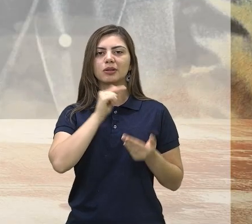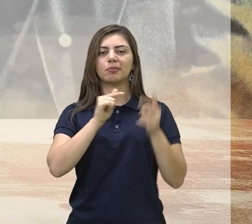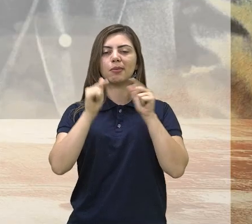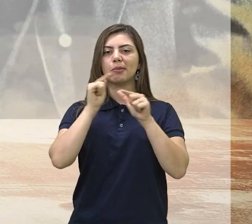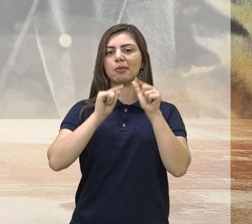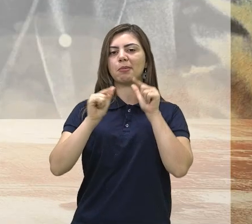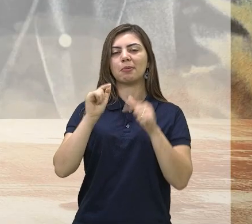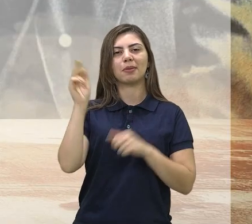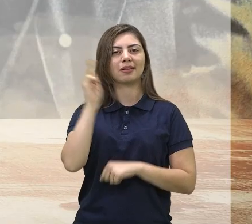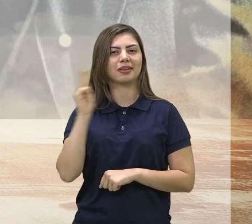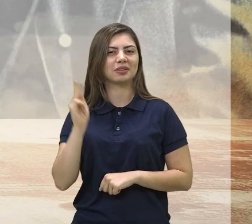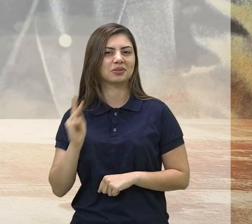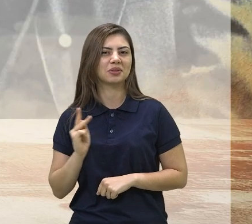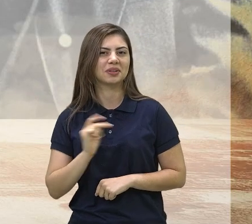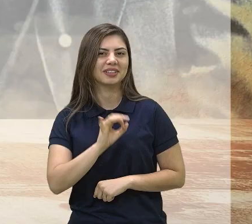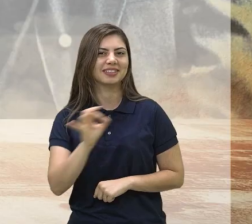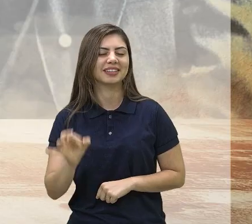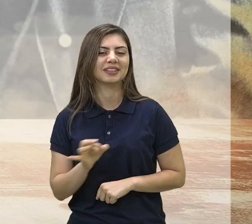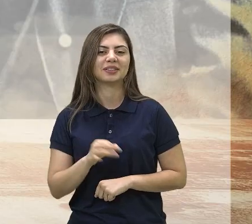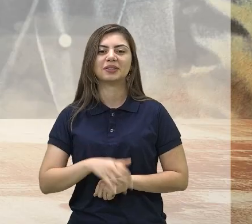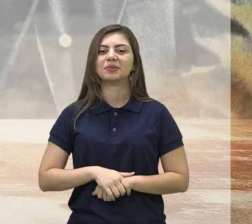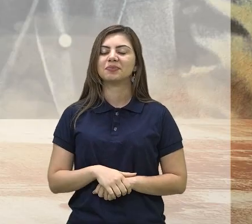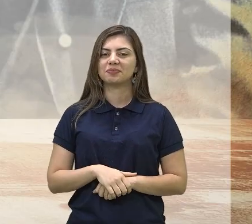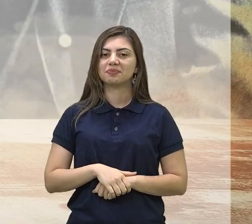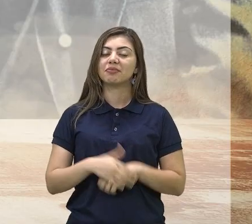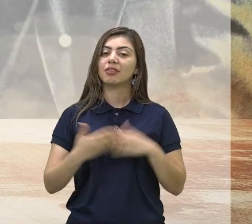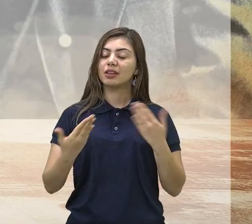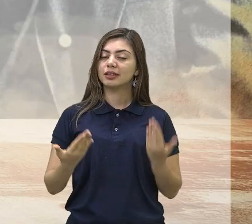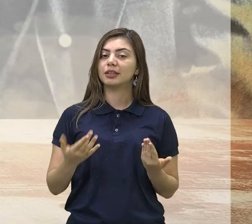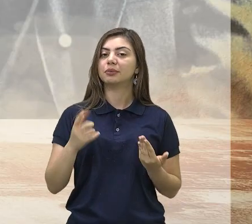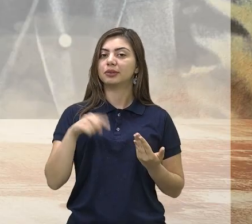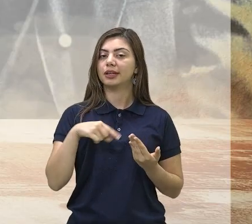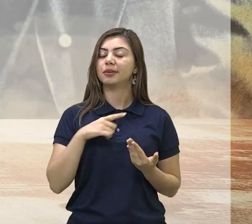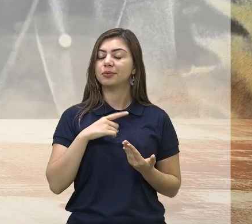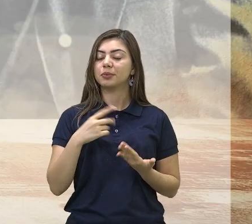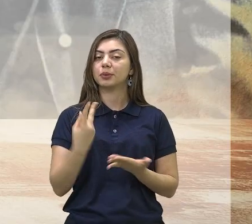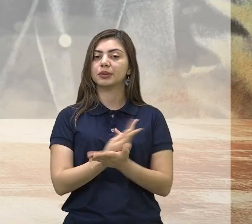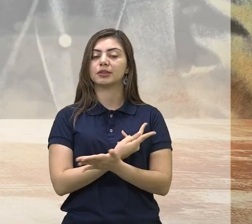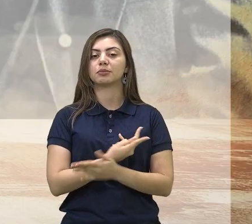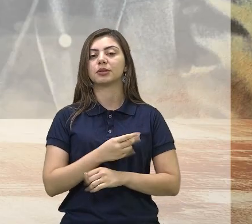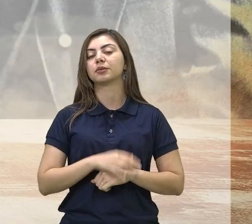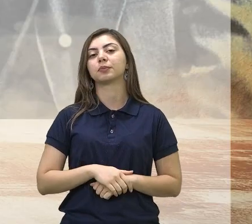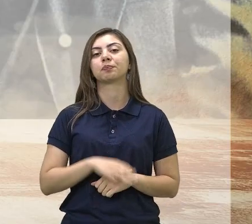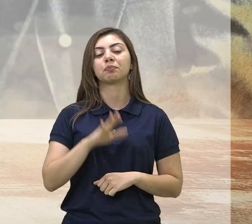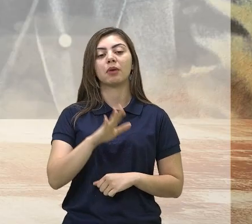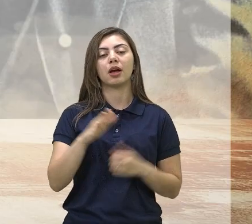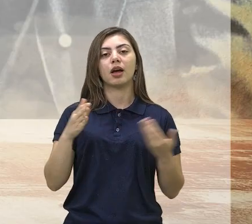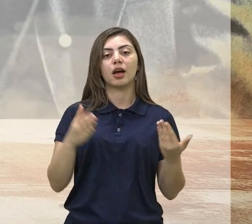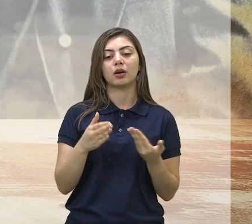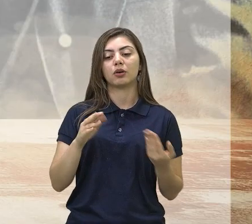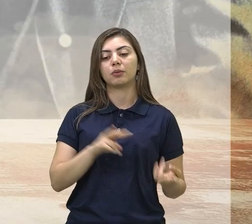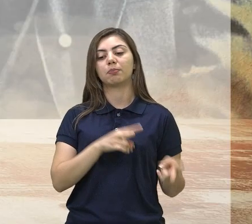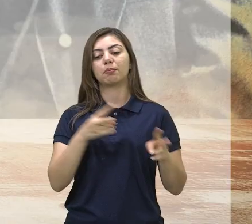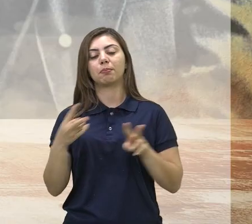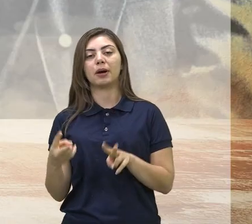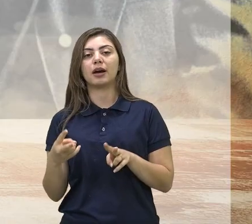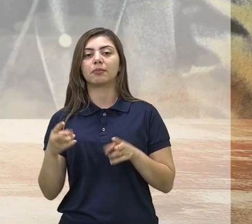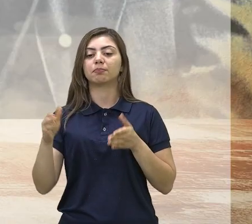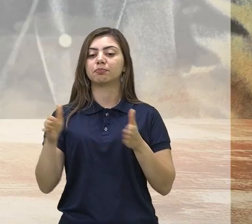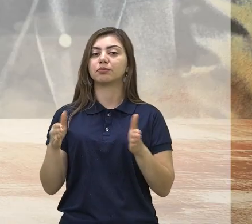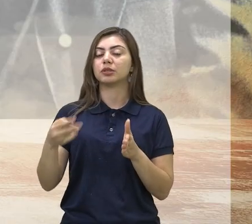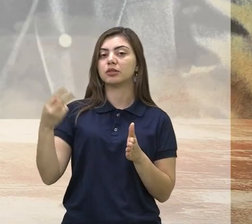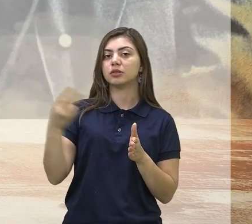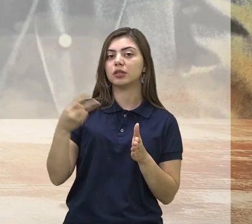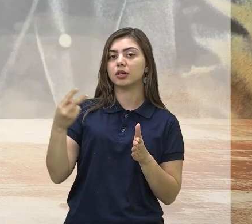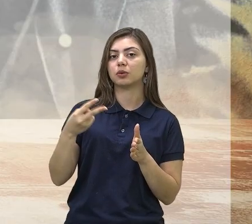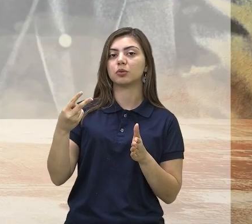da nossa história, tá bom? Então tem essa situação. E aí na segunda fase do modernismo, que é